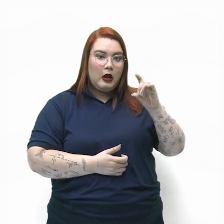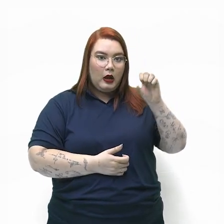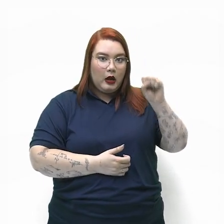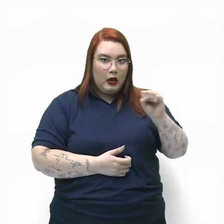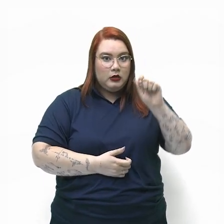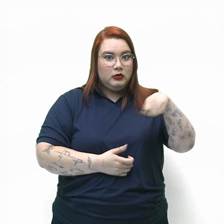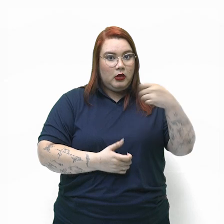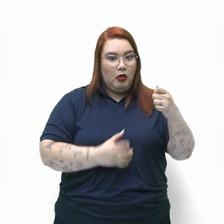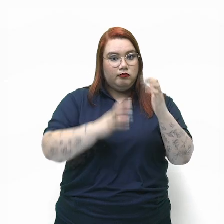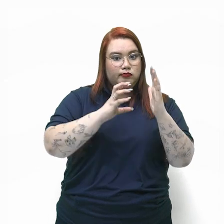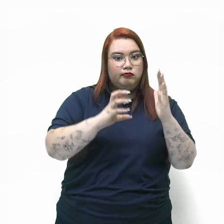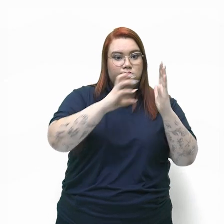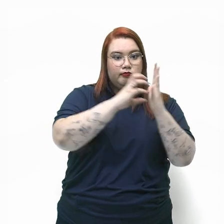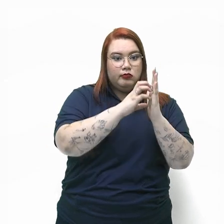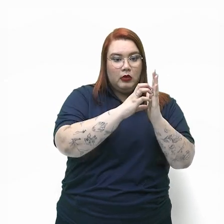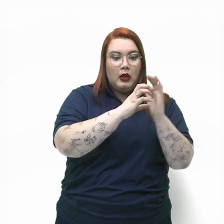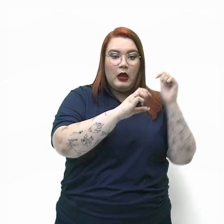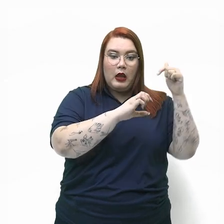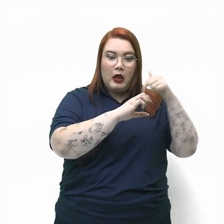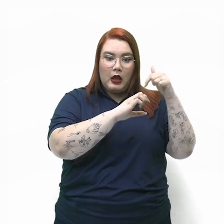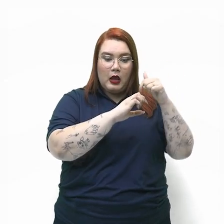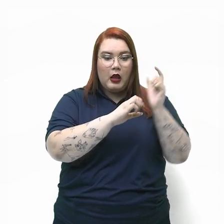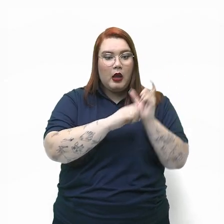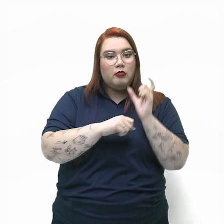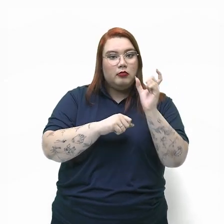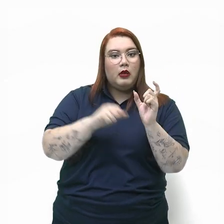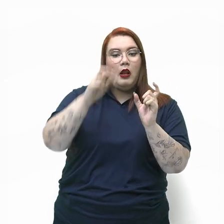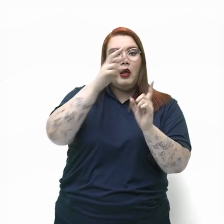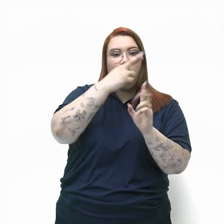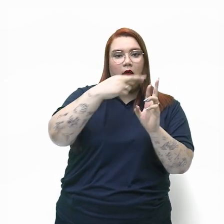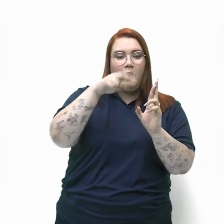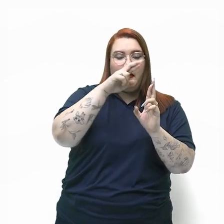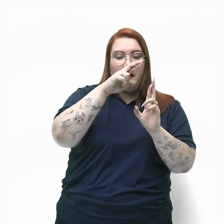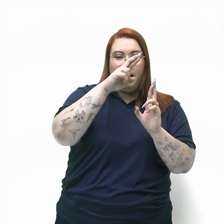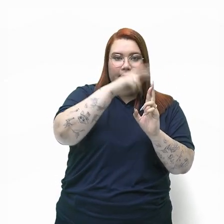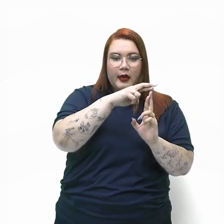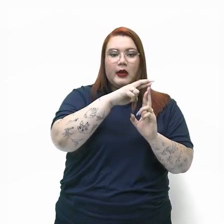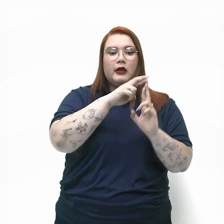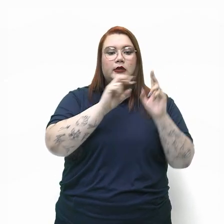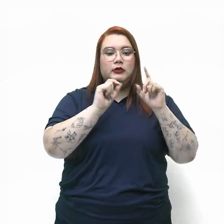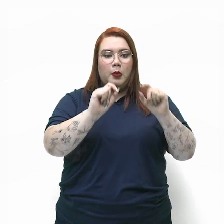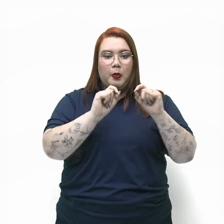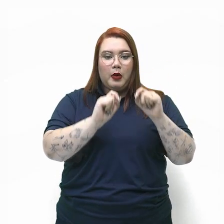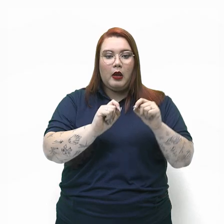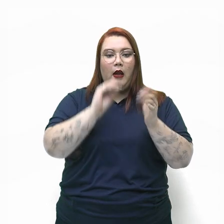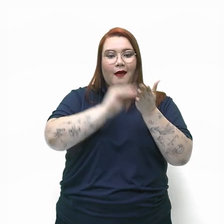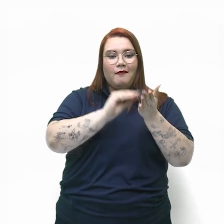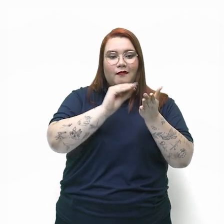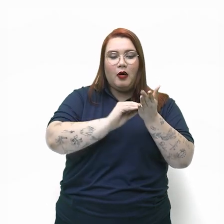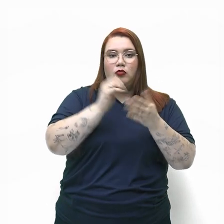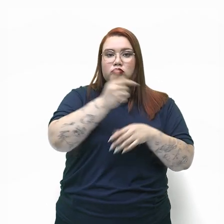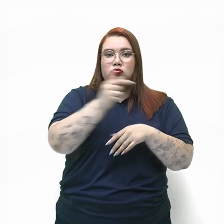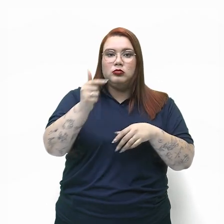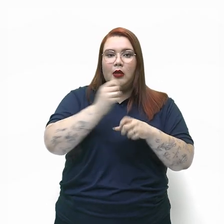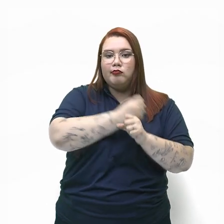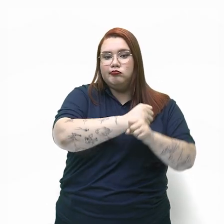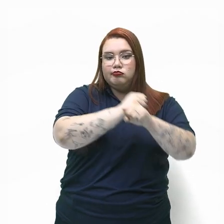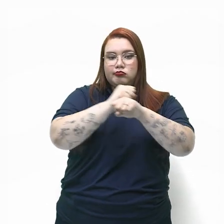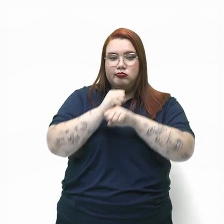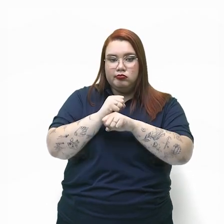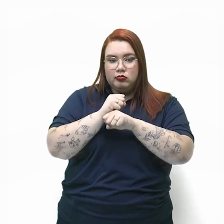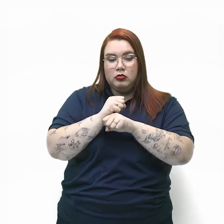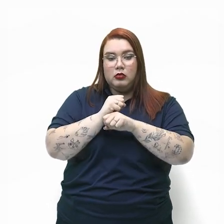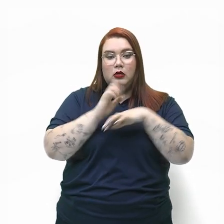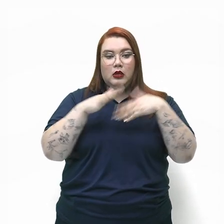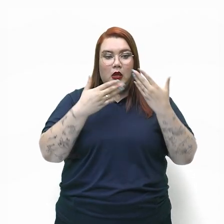AIDS, estamos falando ali da sigla que se refere à síndrome da imunodeficiência adquirida.